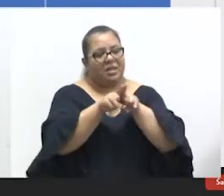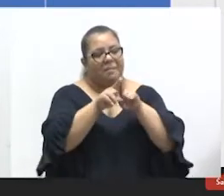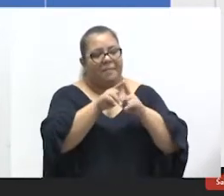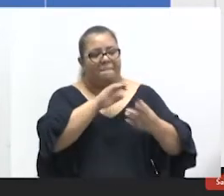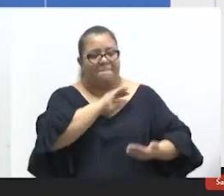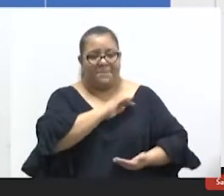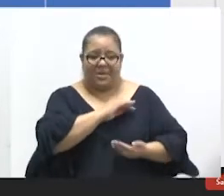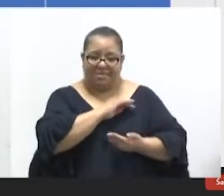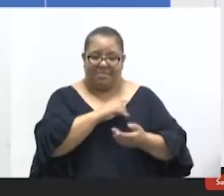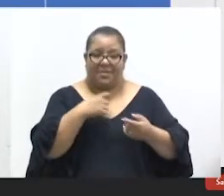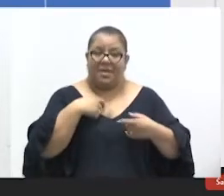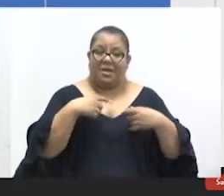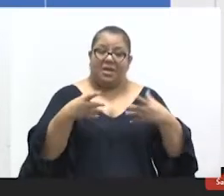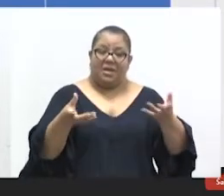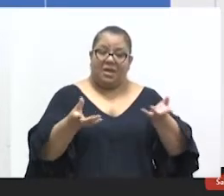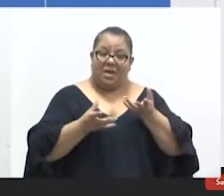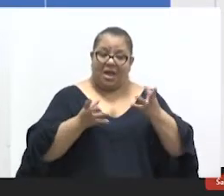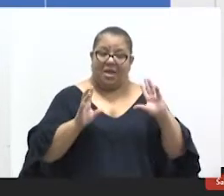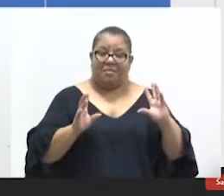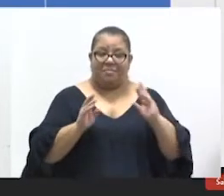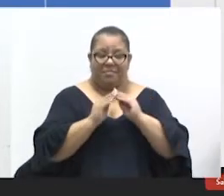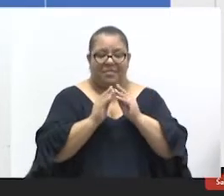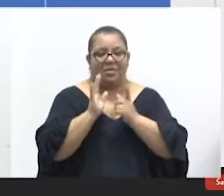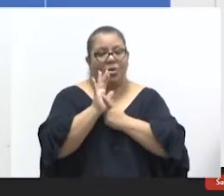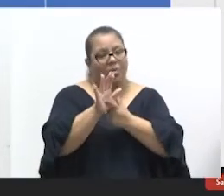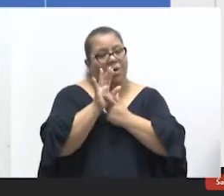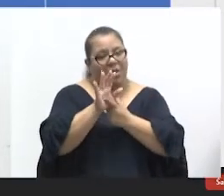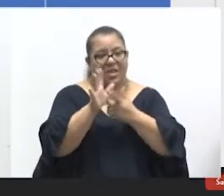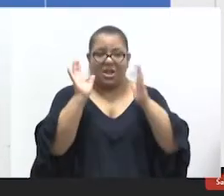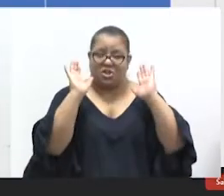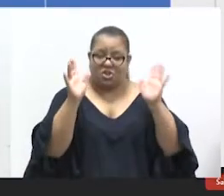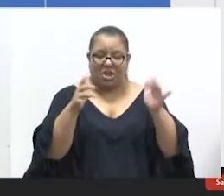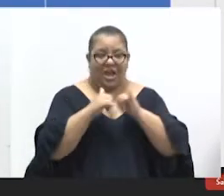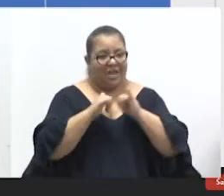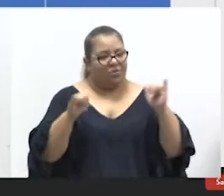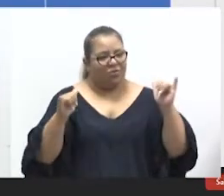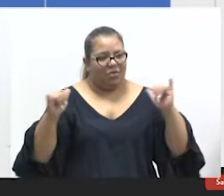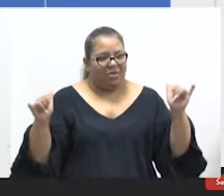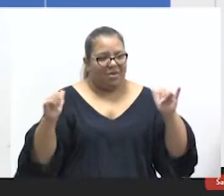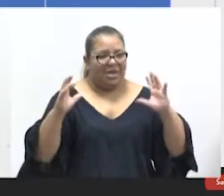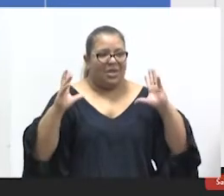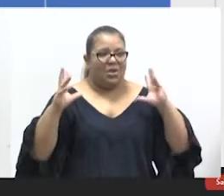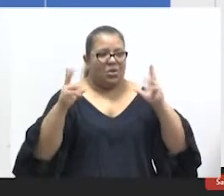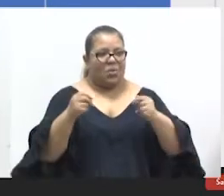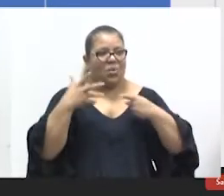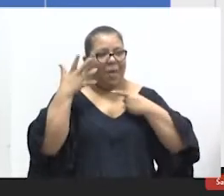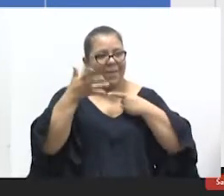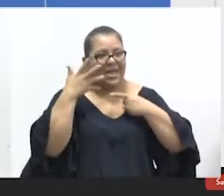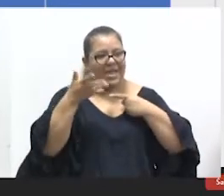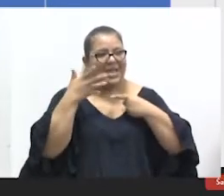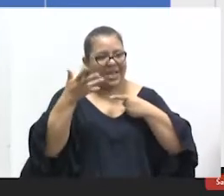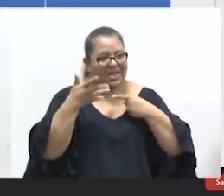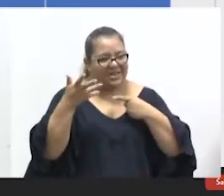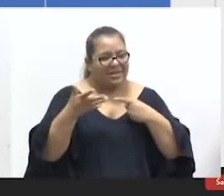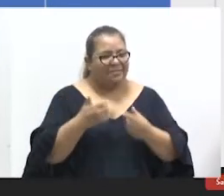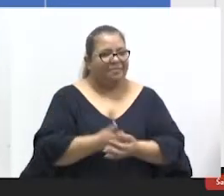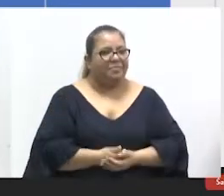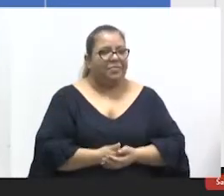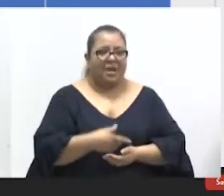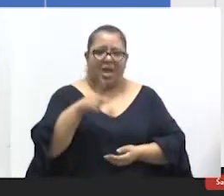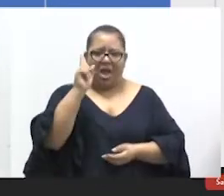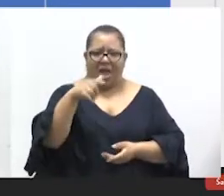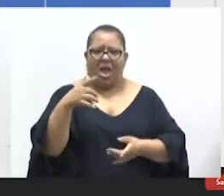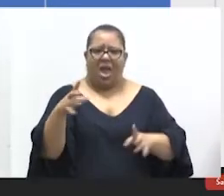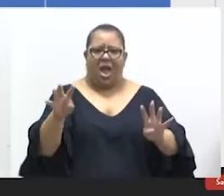Aqui eu quero fazer um parênteses e reforçar o que já foi dito pelas palestrantes anteriores. Esse é um quadro que nos